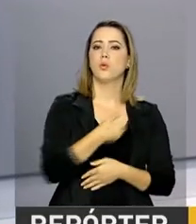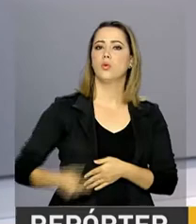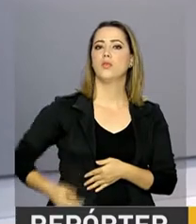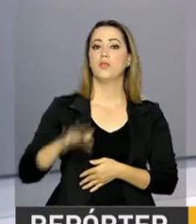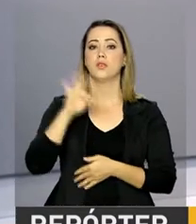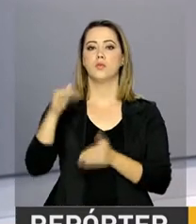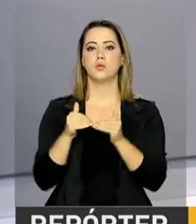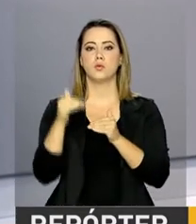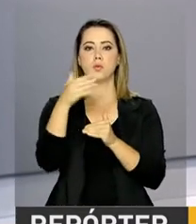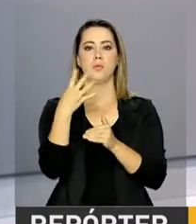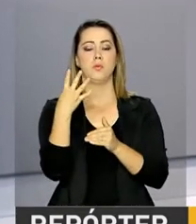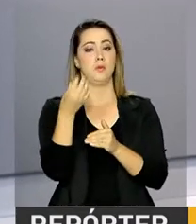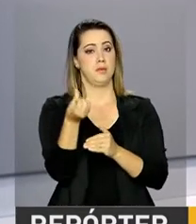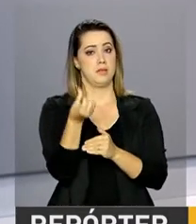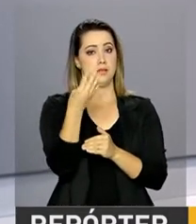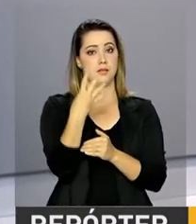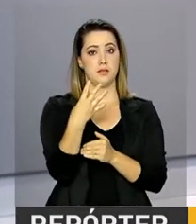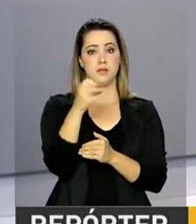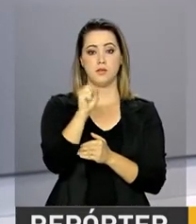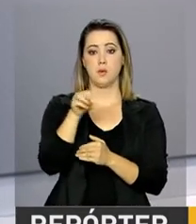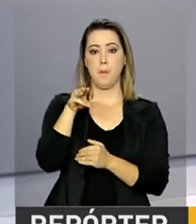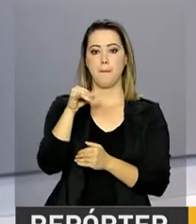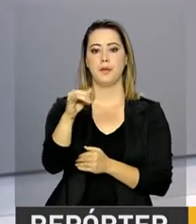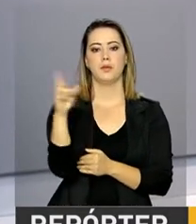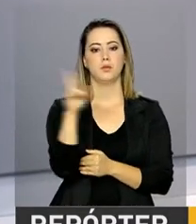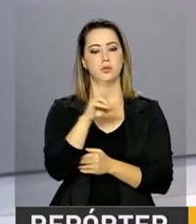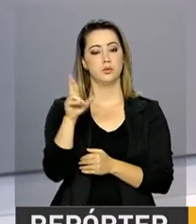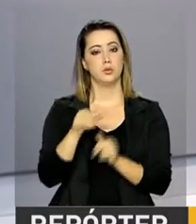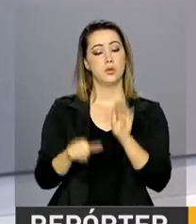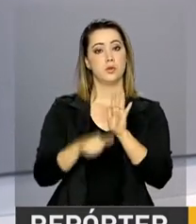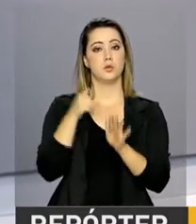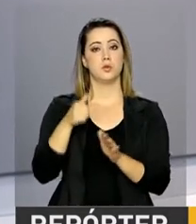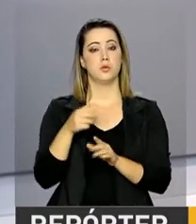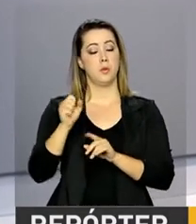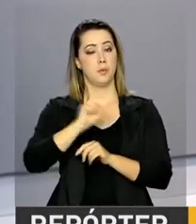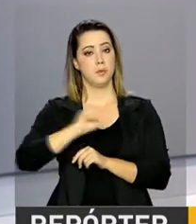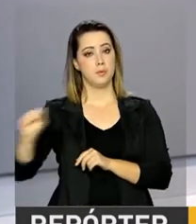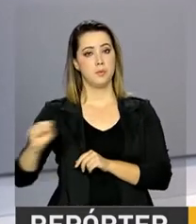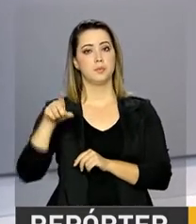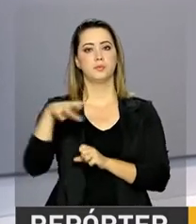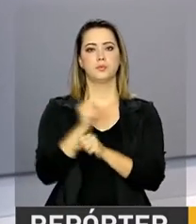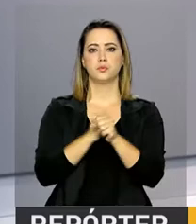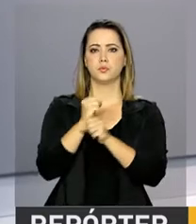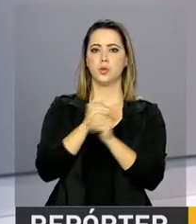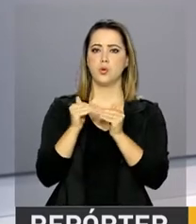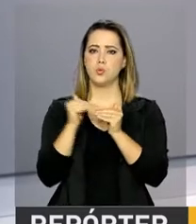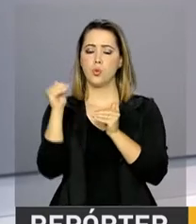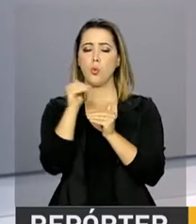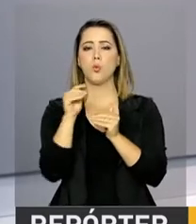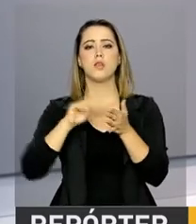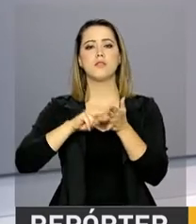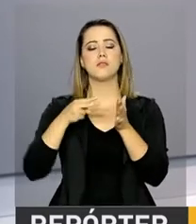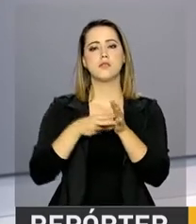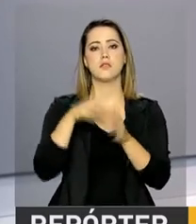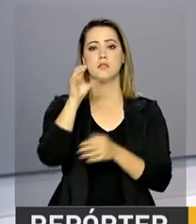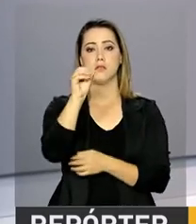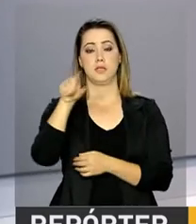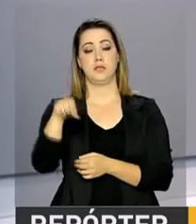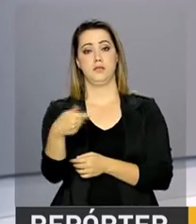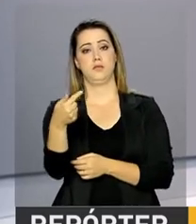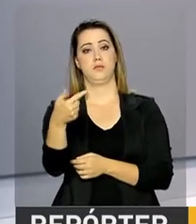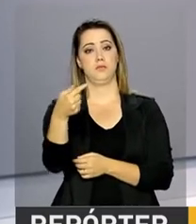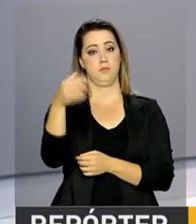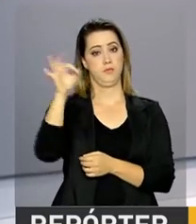648 bilhões de reais no primeiro semestre deste ano uma elevação de 0,77 por